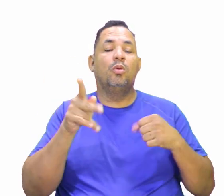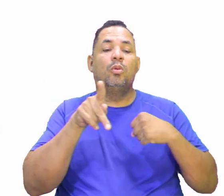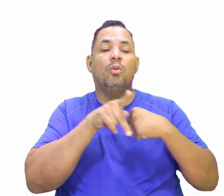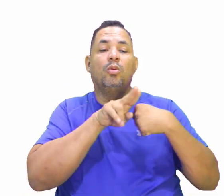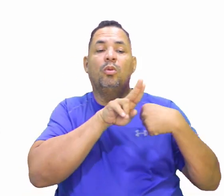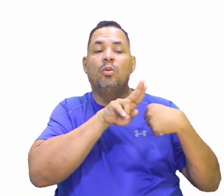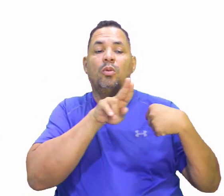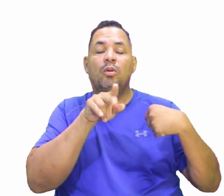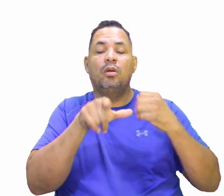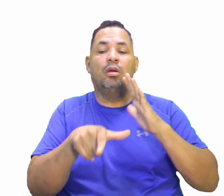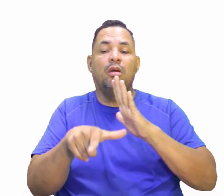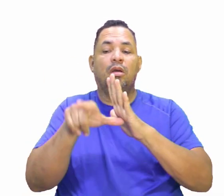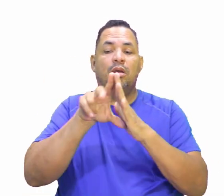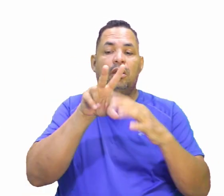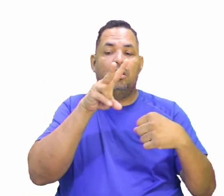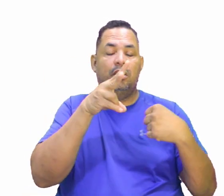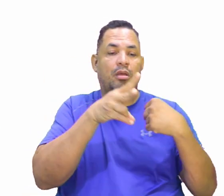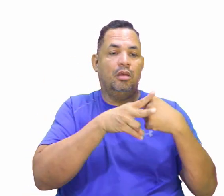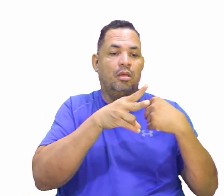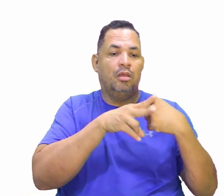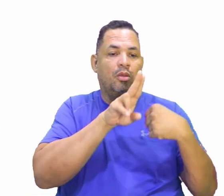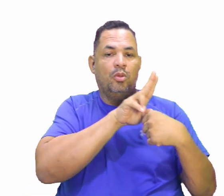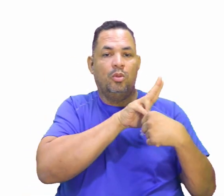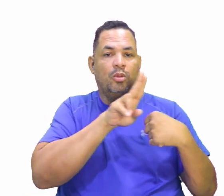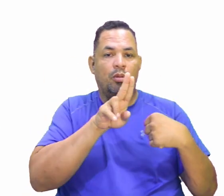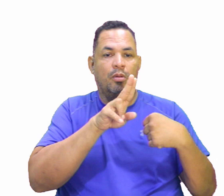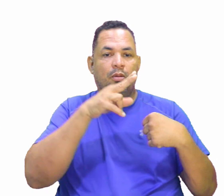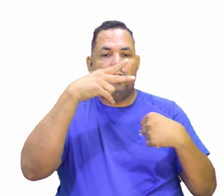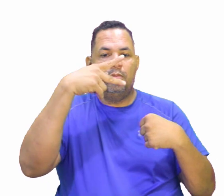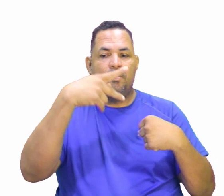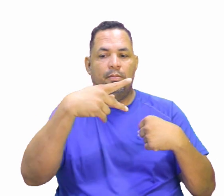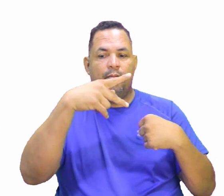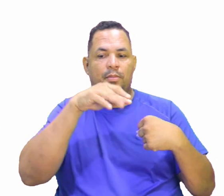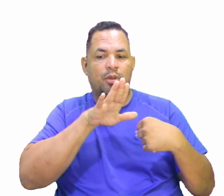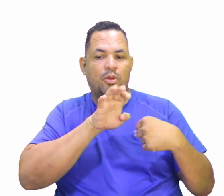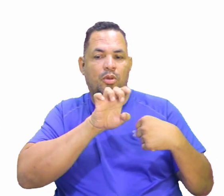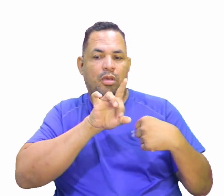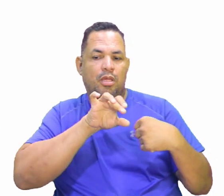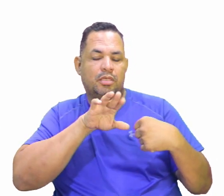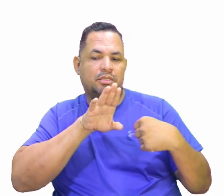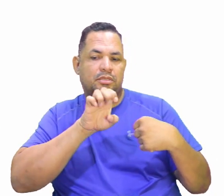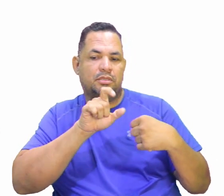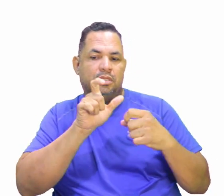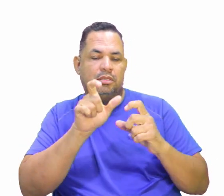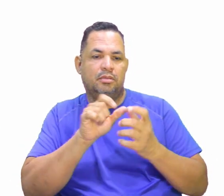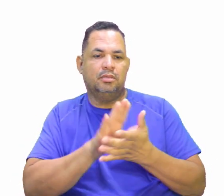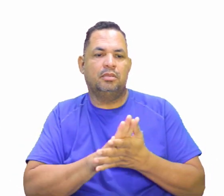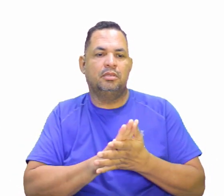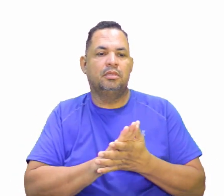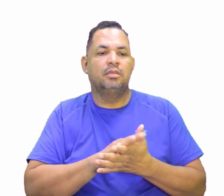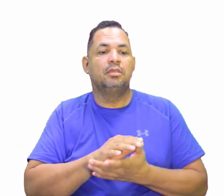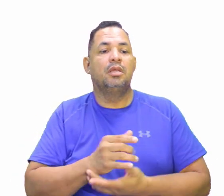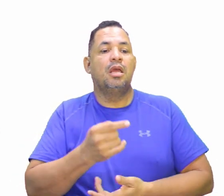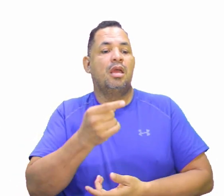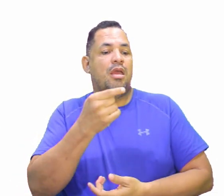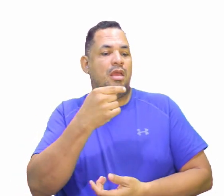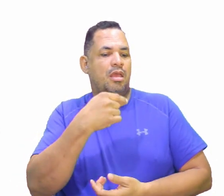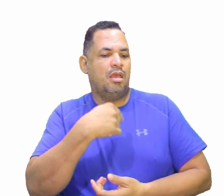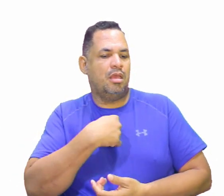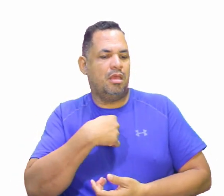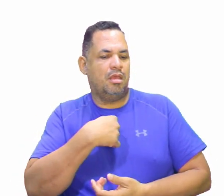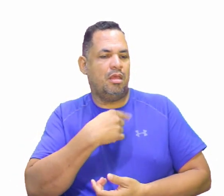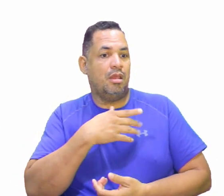pronome oblíquo ficar antes do verbo, dá-se o nome de próclesia, fica antes do verbo. Eu lhe dei